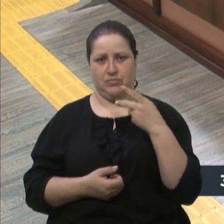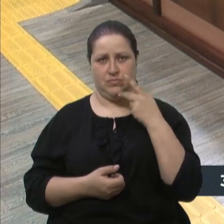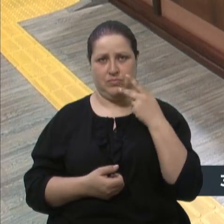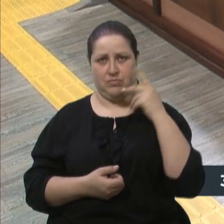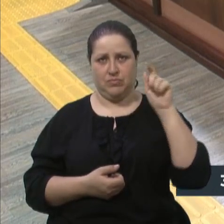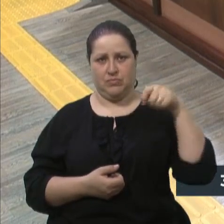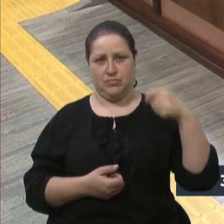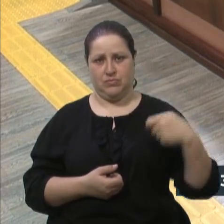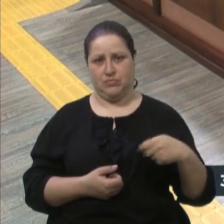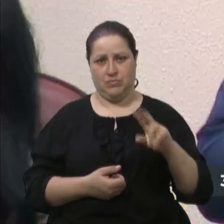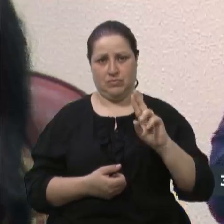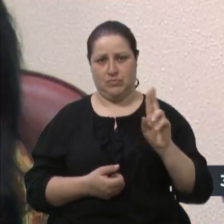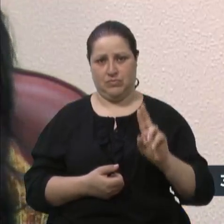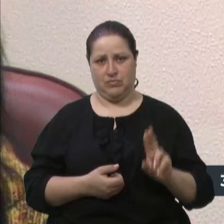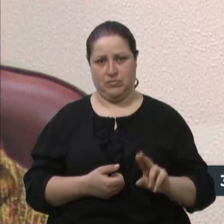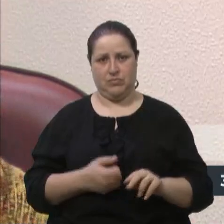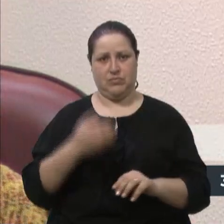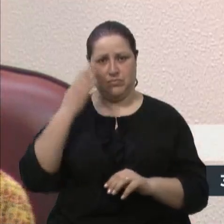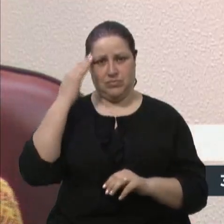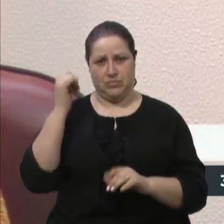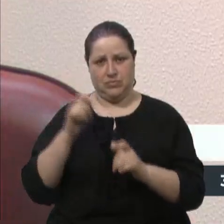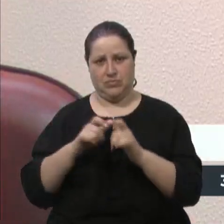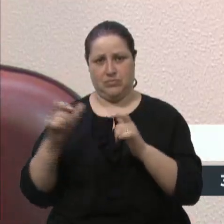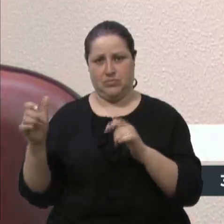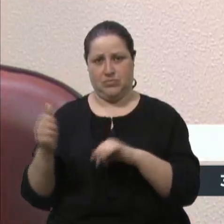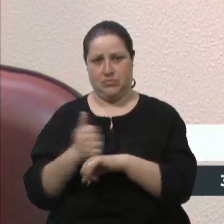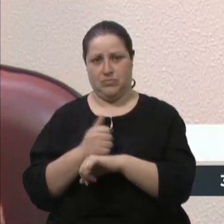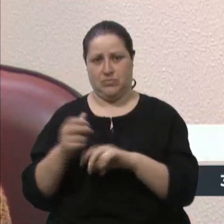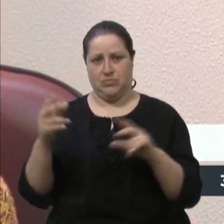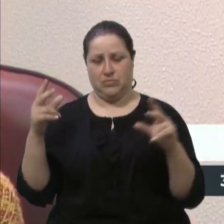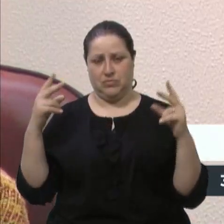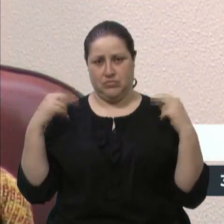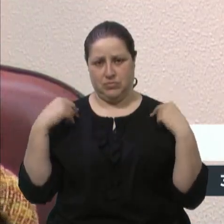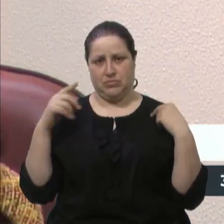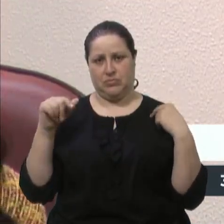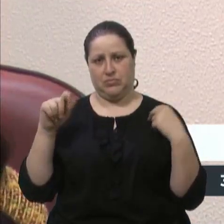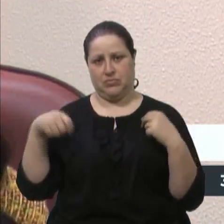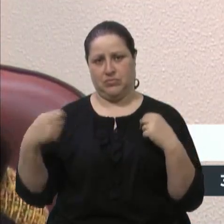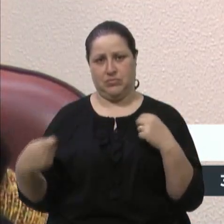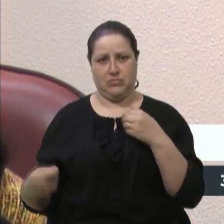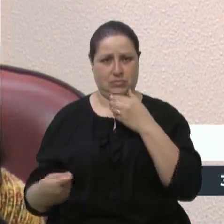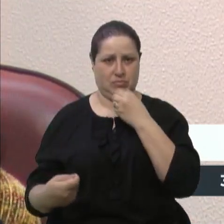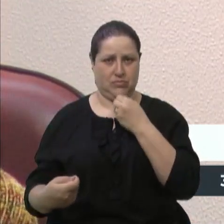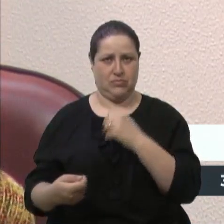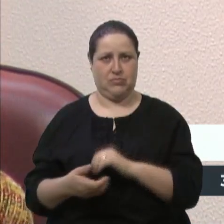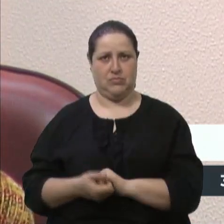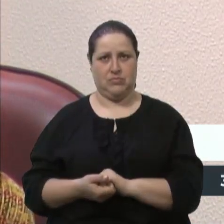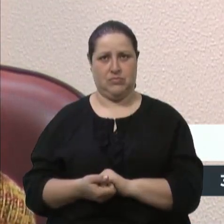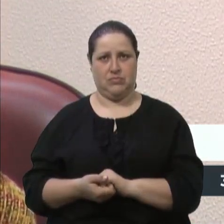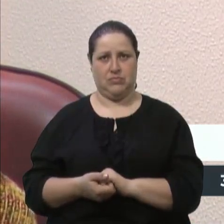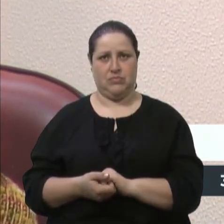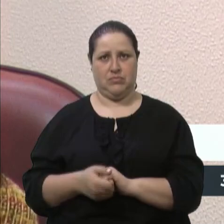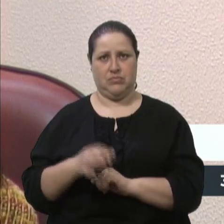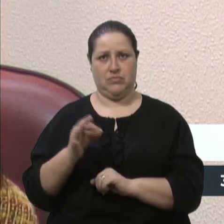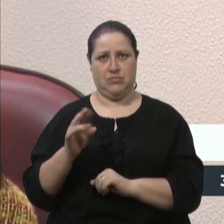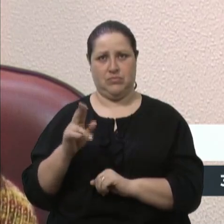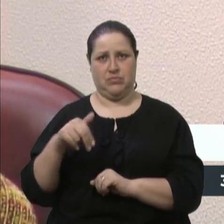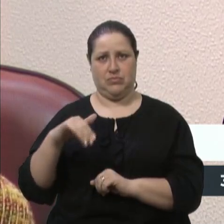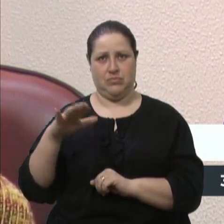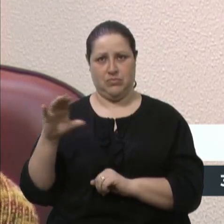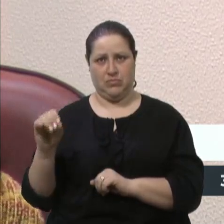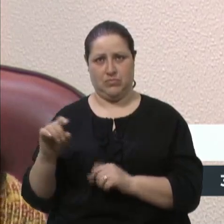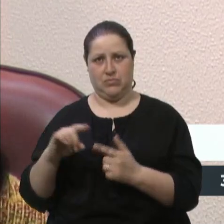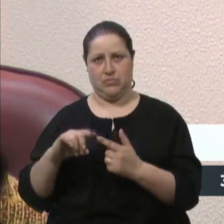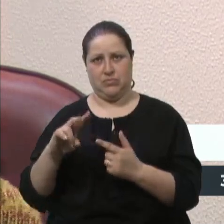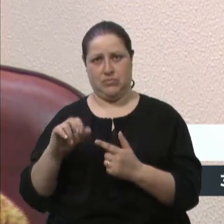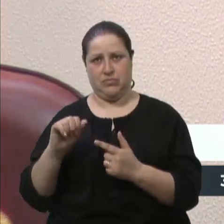sabe que a maioria dos vanzeiros, senhor presidente, são homens, né? Então Declarar o temos o voto. Valteciro, o Tunico, o Jovem, o Valone,